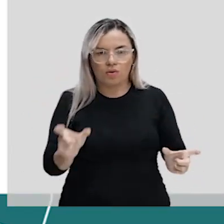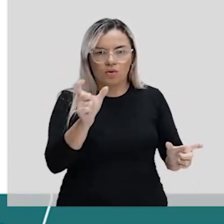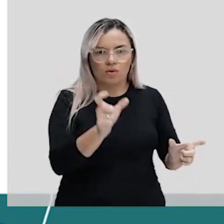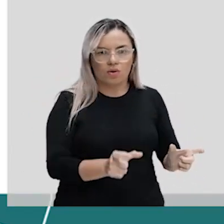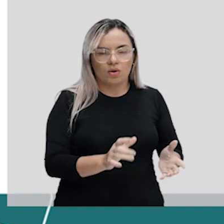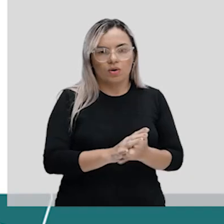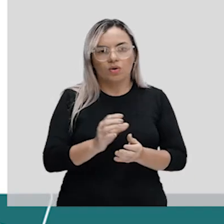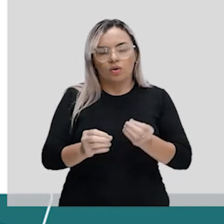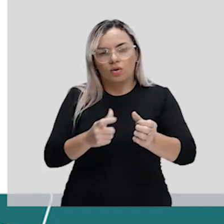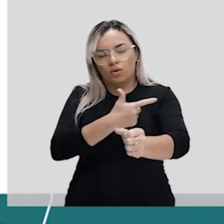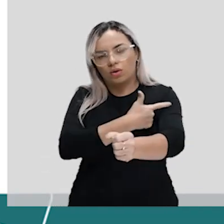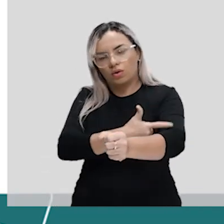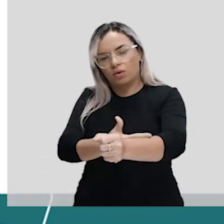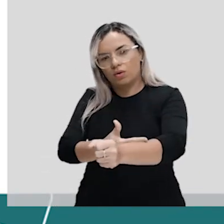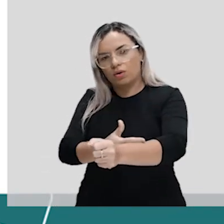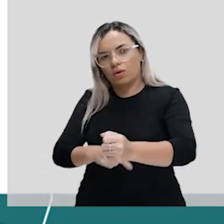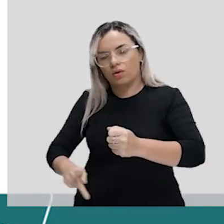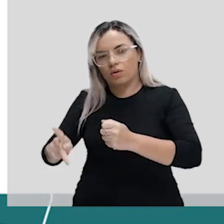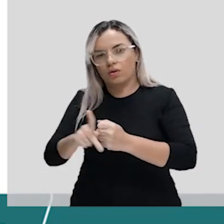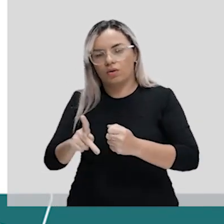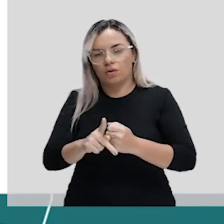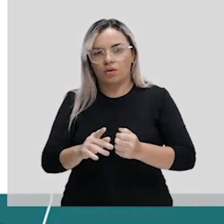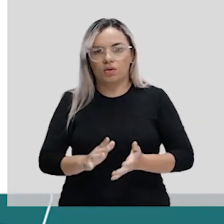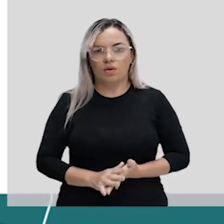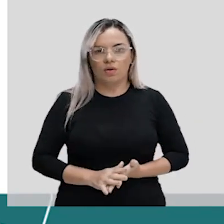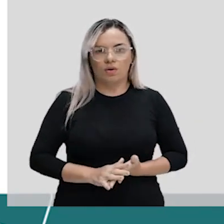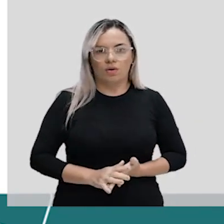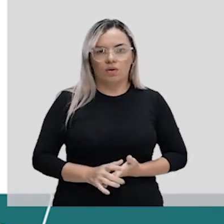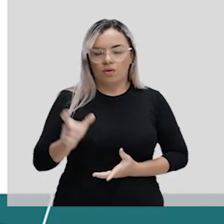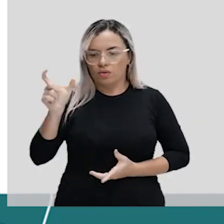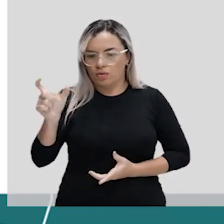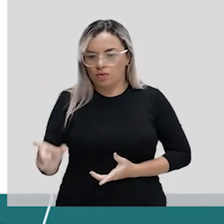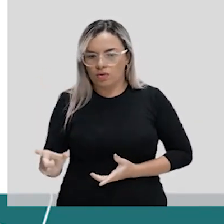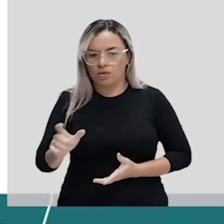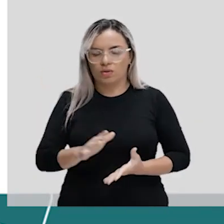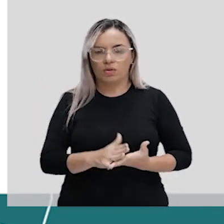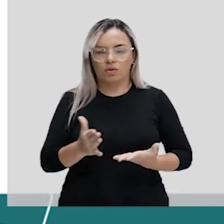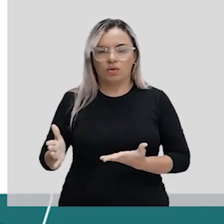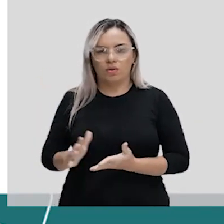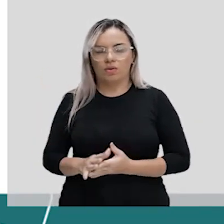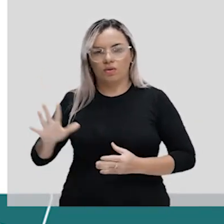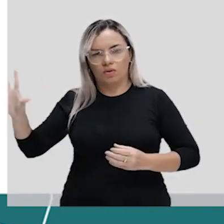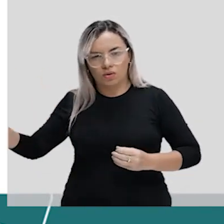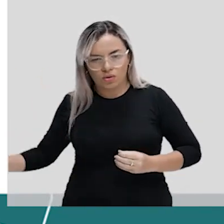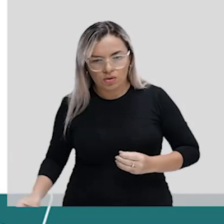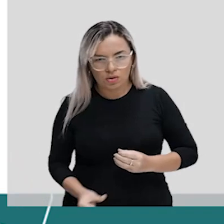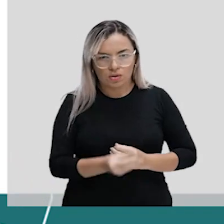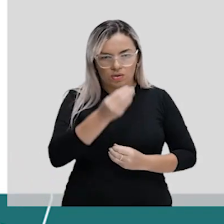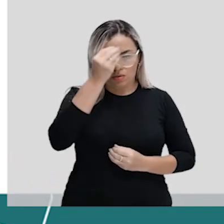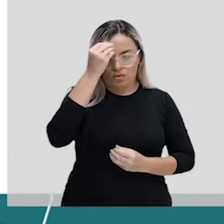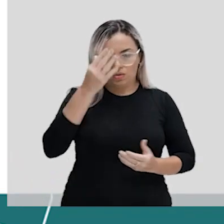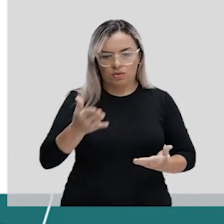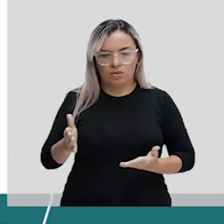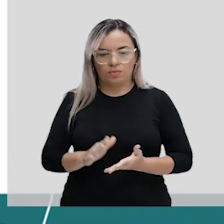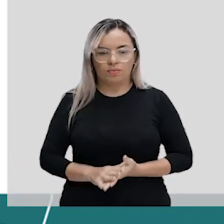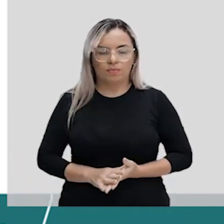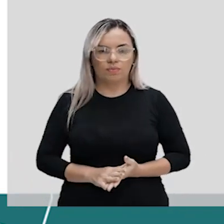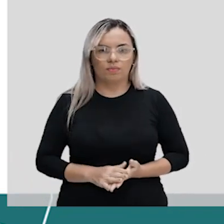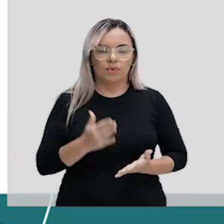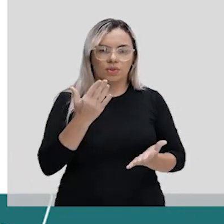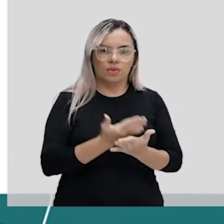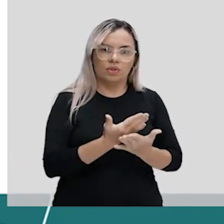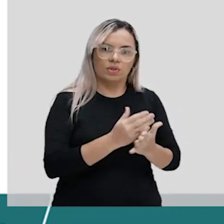de tratamento, sobre pronomes pessoais, que a gente vai fazer um apanhado dele de uma maneira mais ampla, tá? Então,